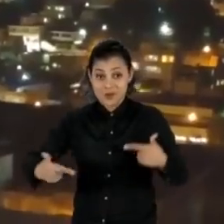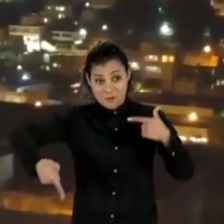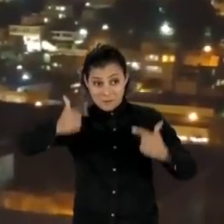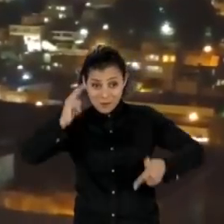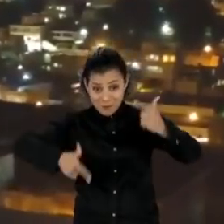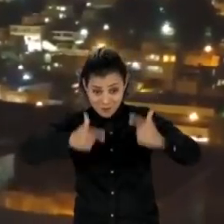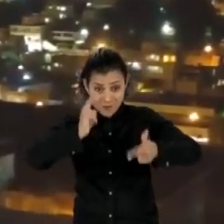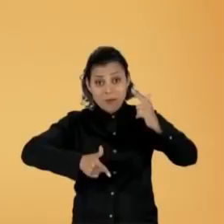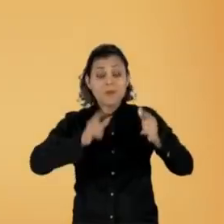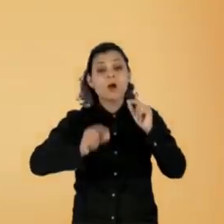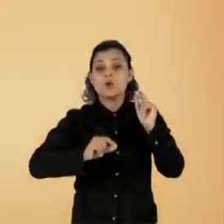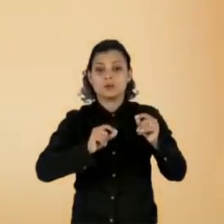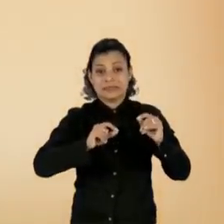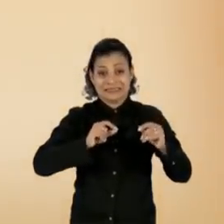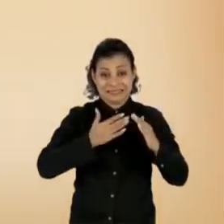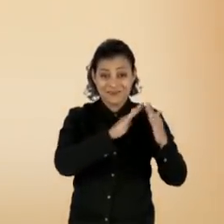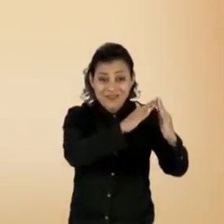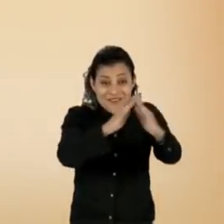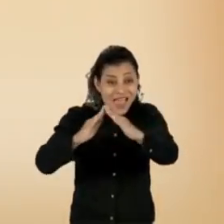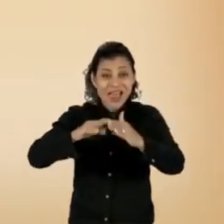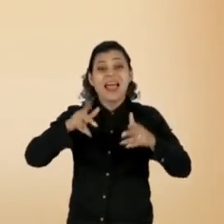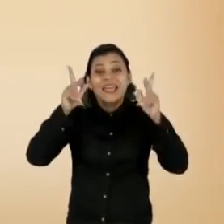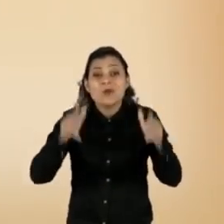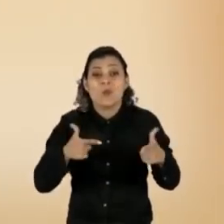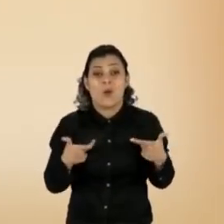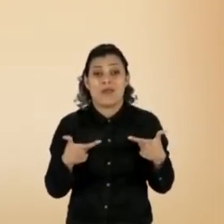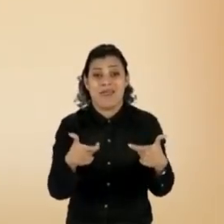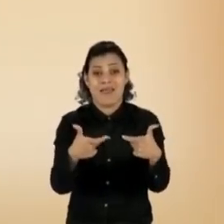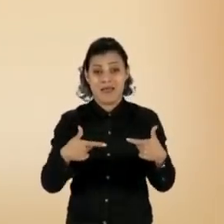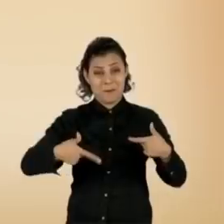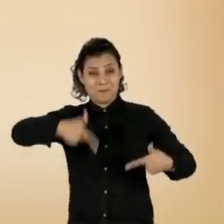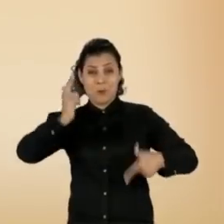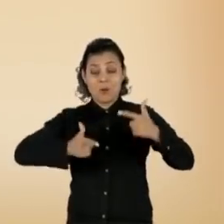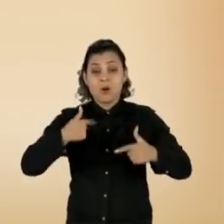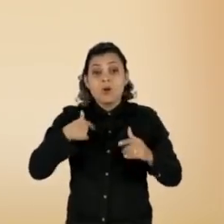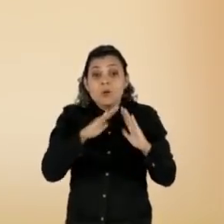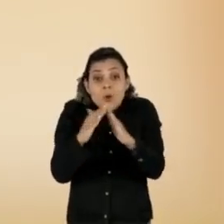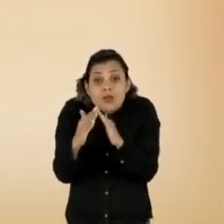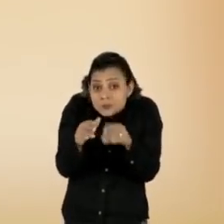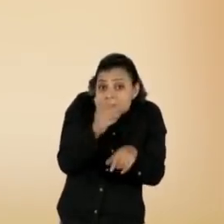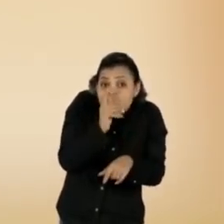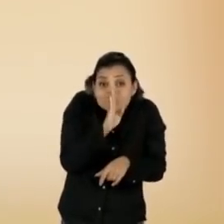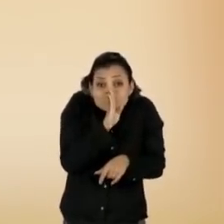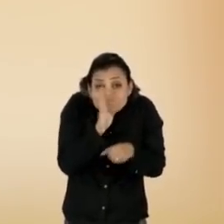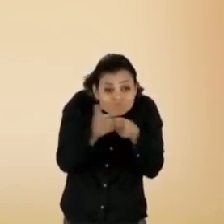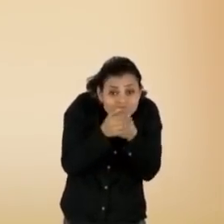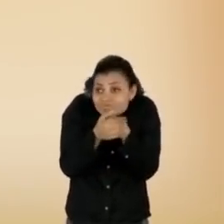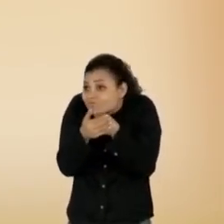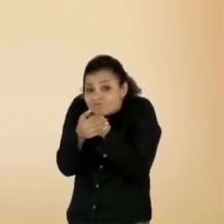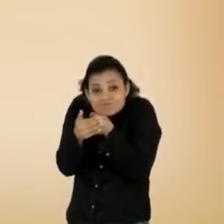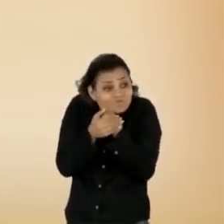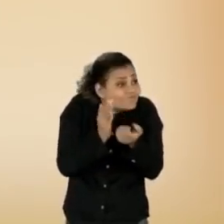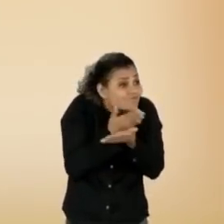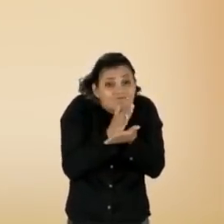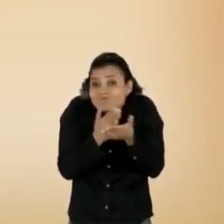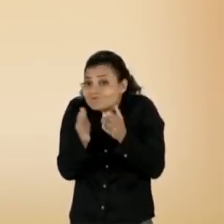entre os criminosos transformou a pedreira no cenário de guerra e tirou o sono dos moradores da comunidade